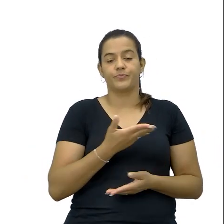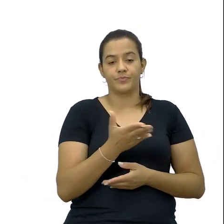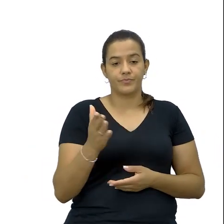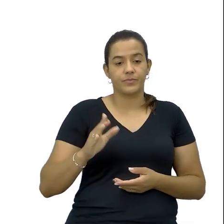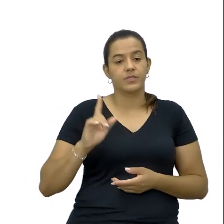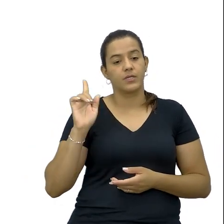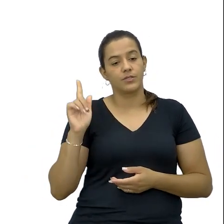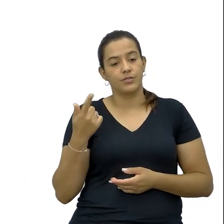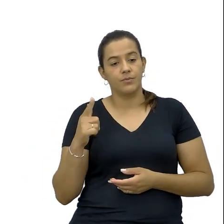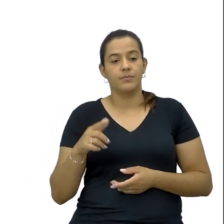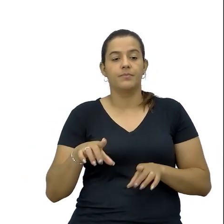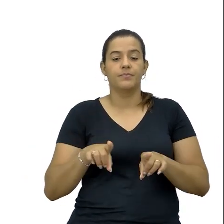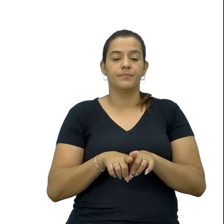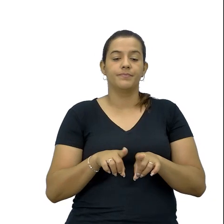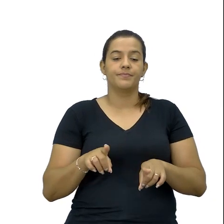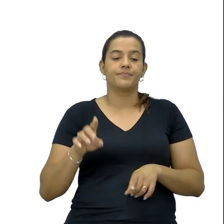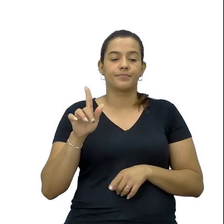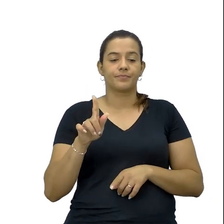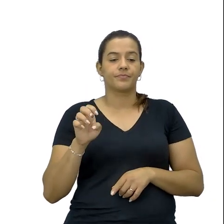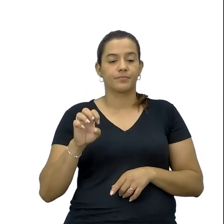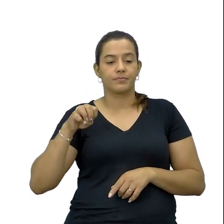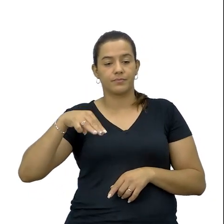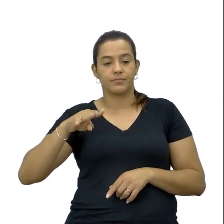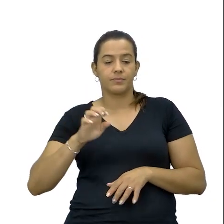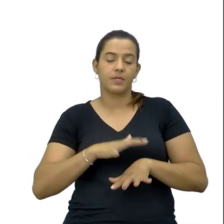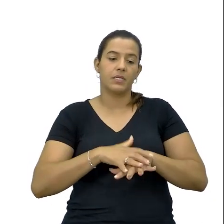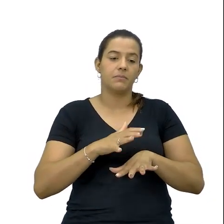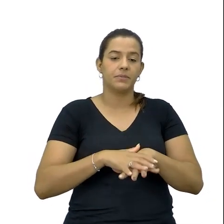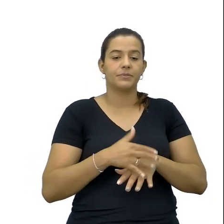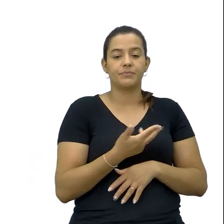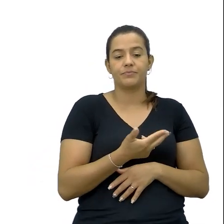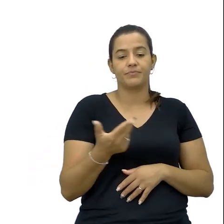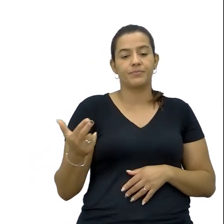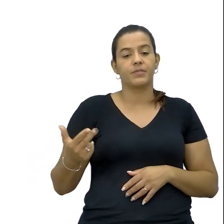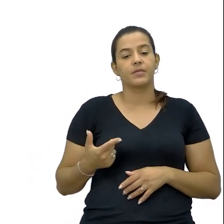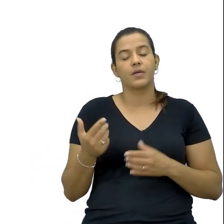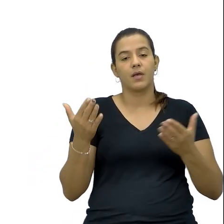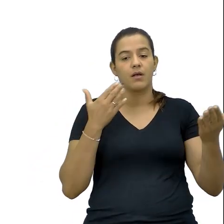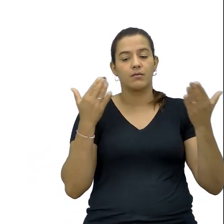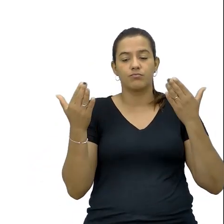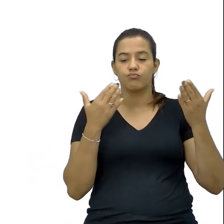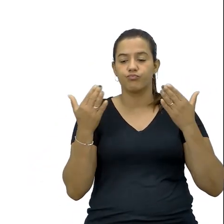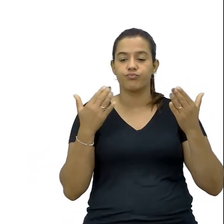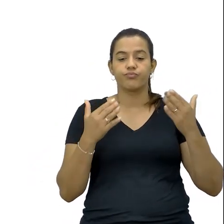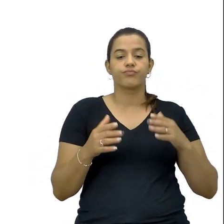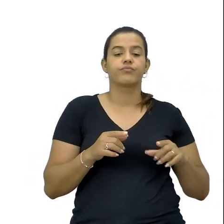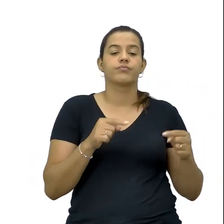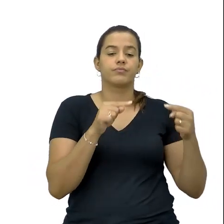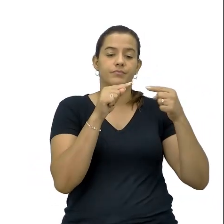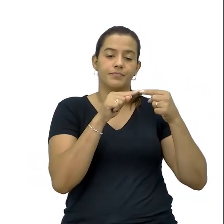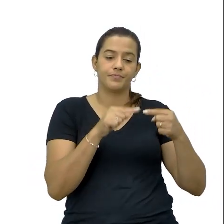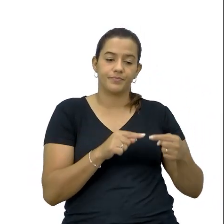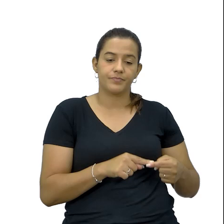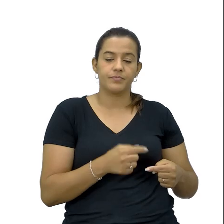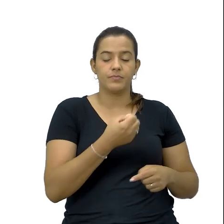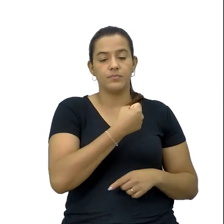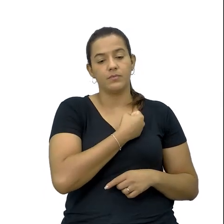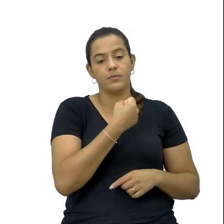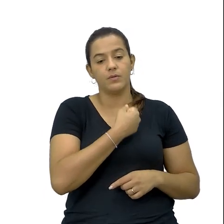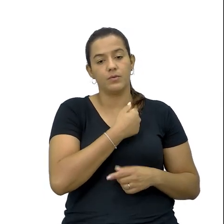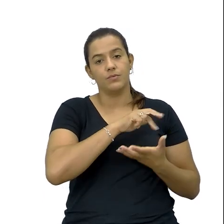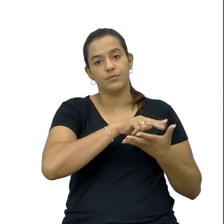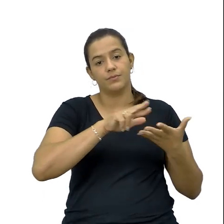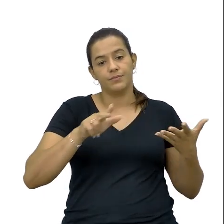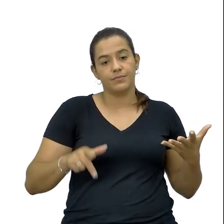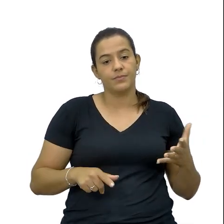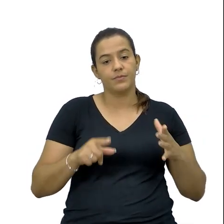de geometria, que não dominam esta habilidade, que é associar pares ordenados de números a pontos do